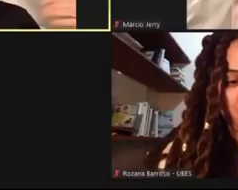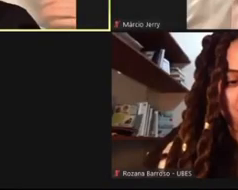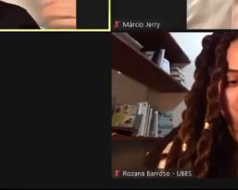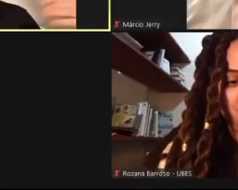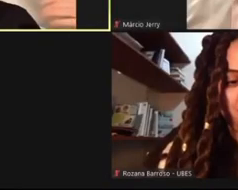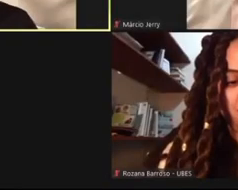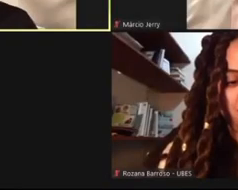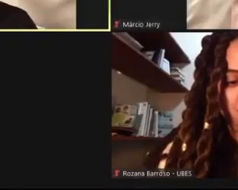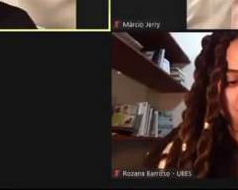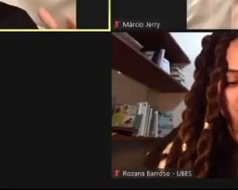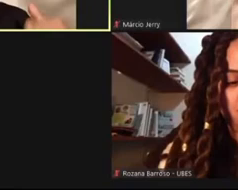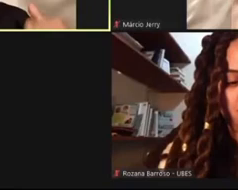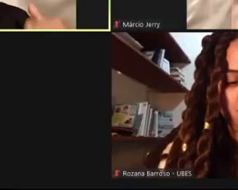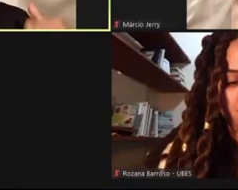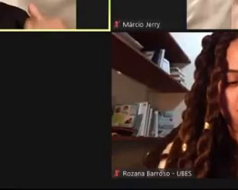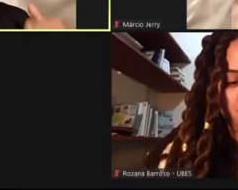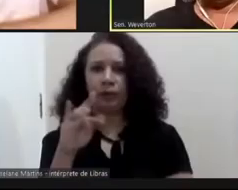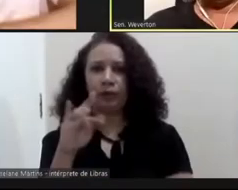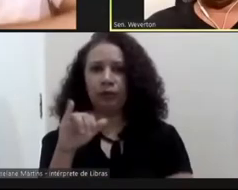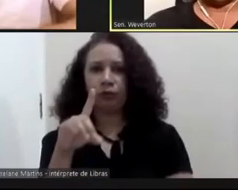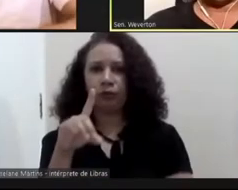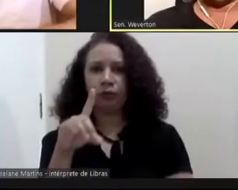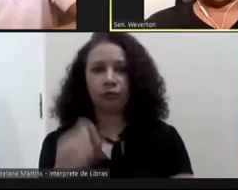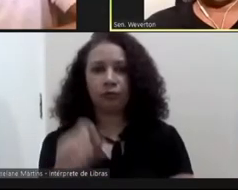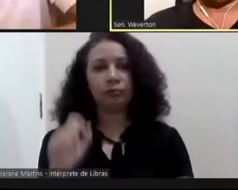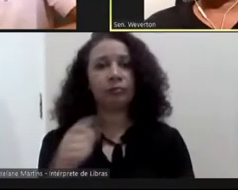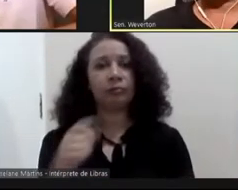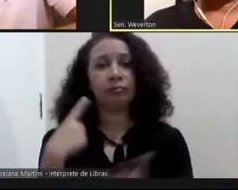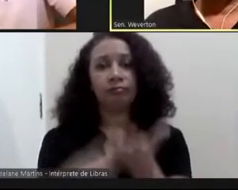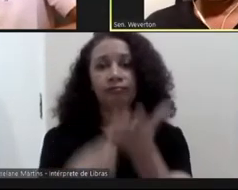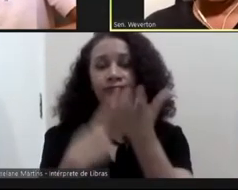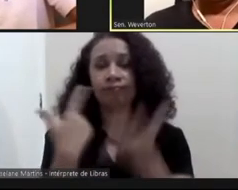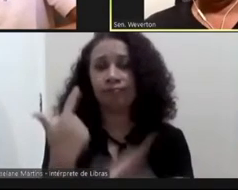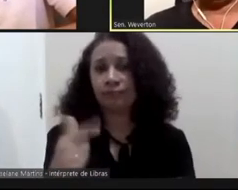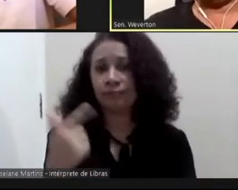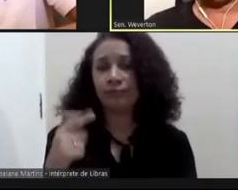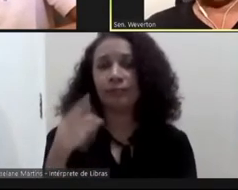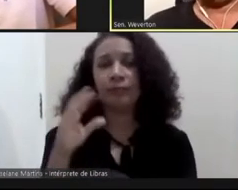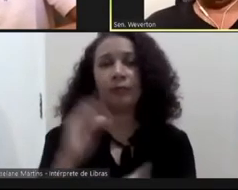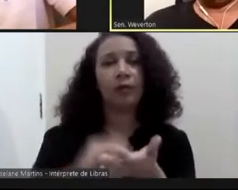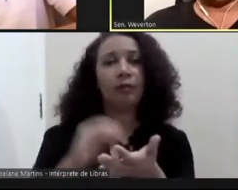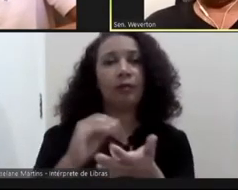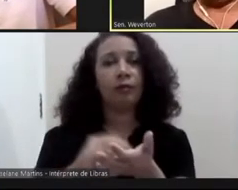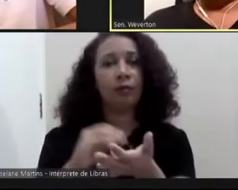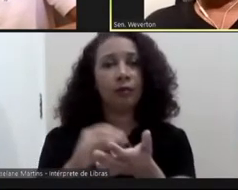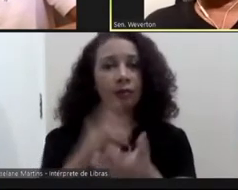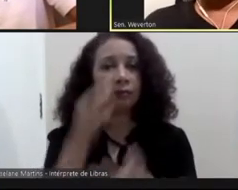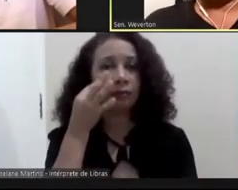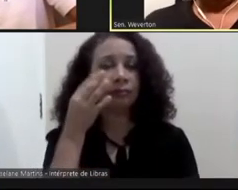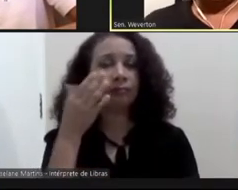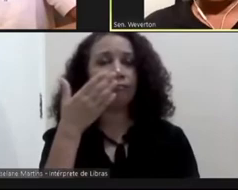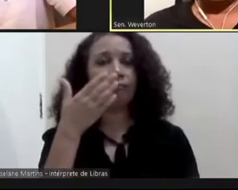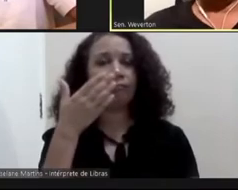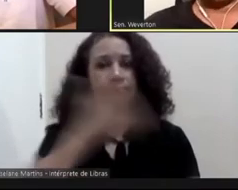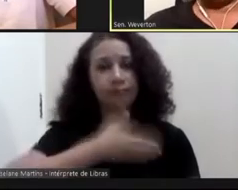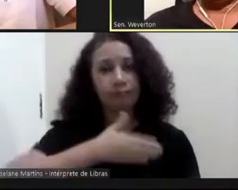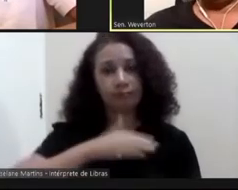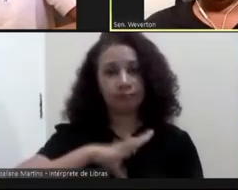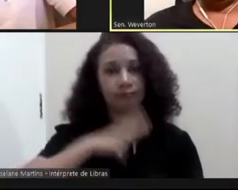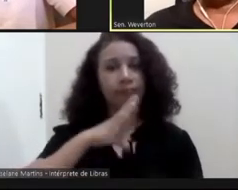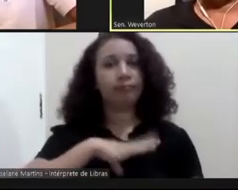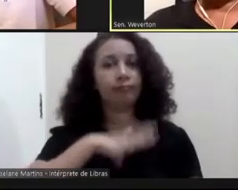o descompromisso e a falta de atitude que o governo teve na hora de tratar